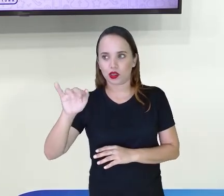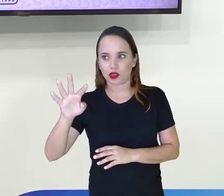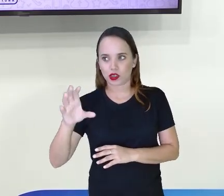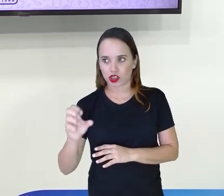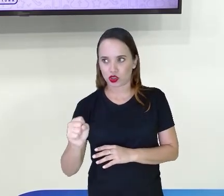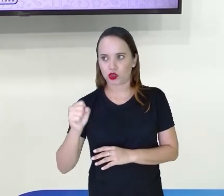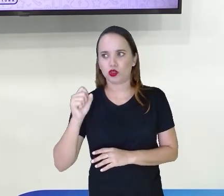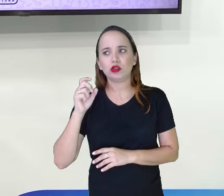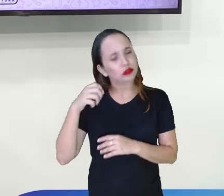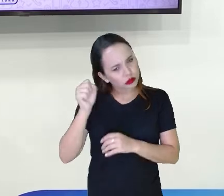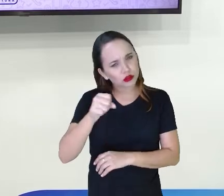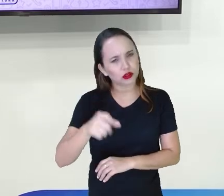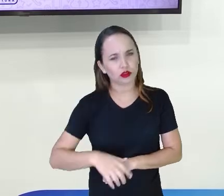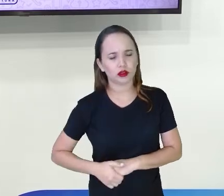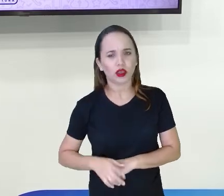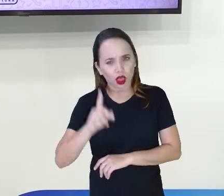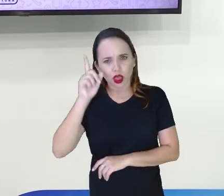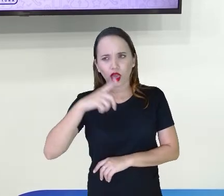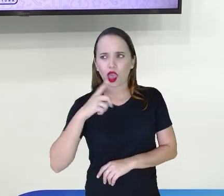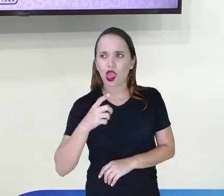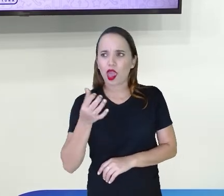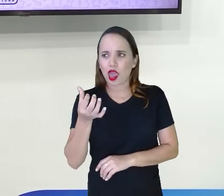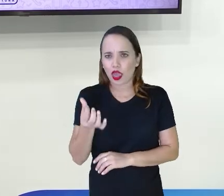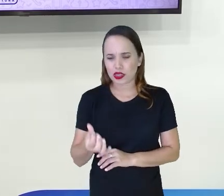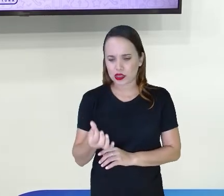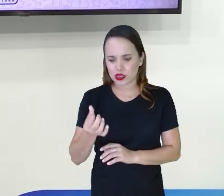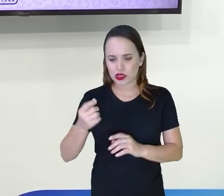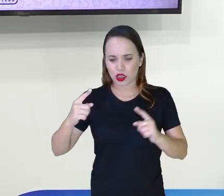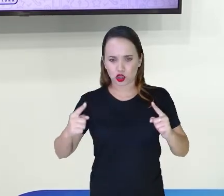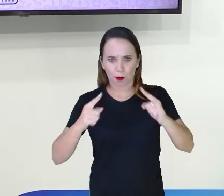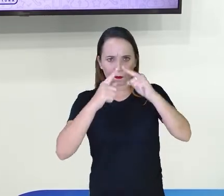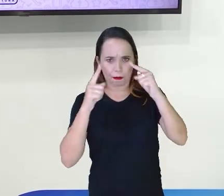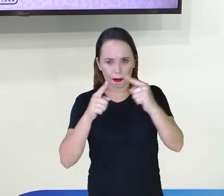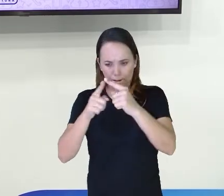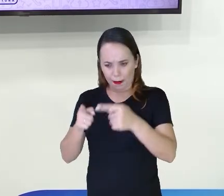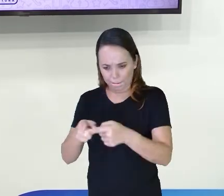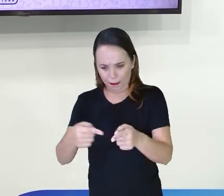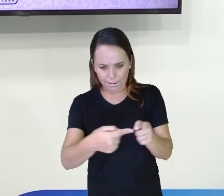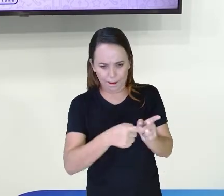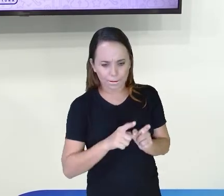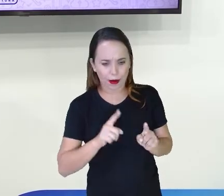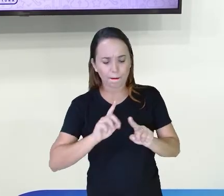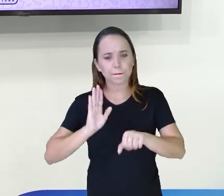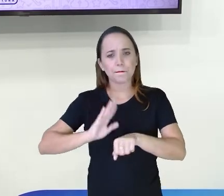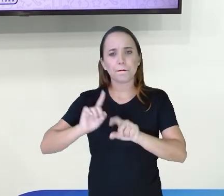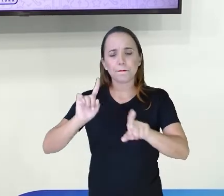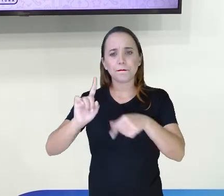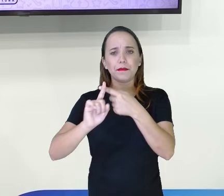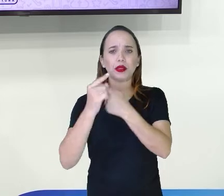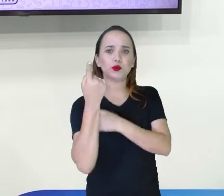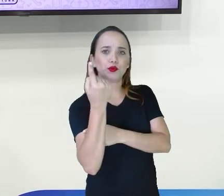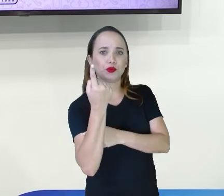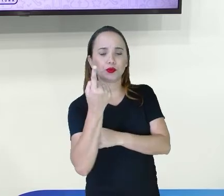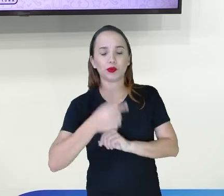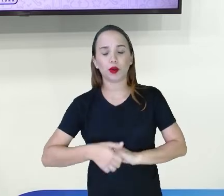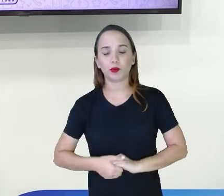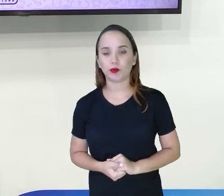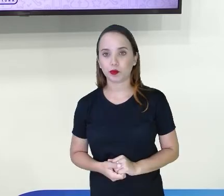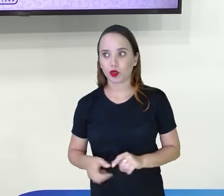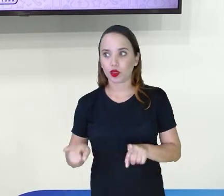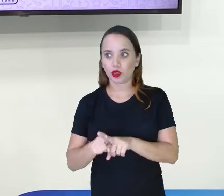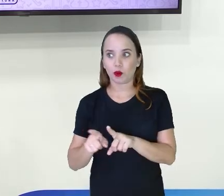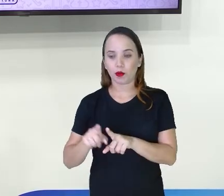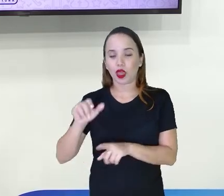hexágono, eu vou ter as 6 mais um aqui, ó, 7. E as arestas, lembra?